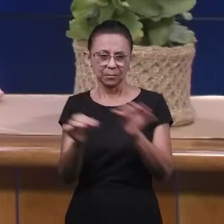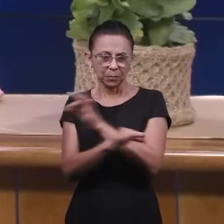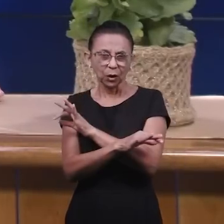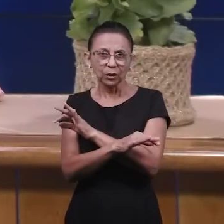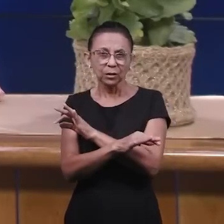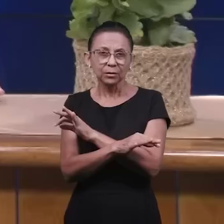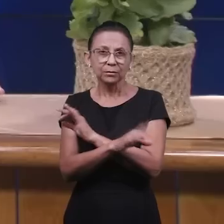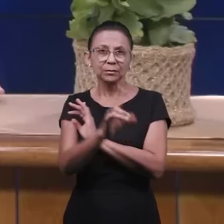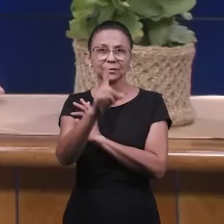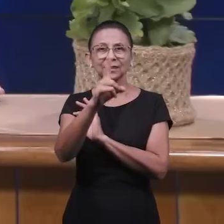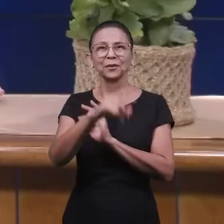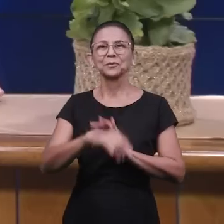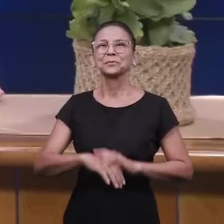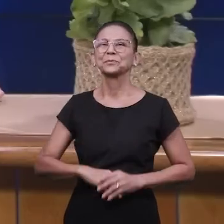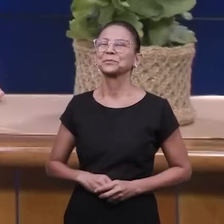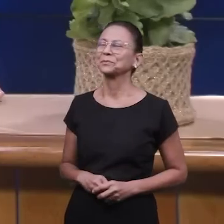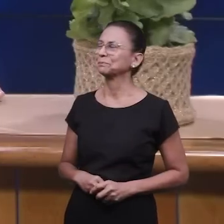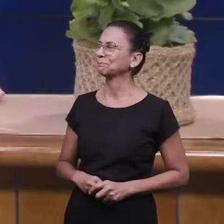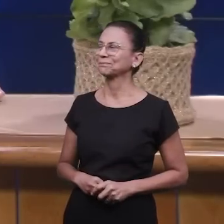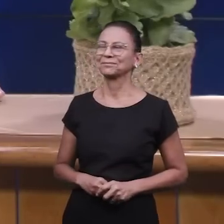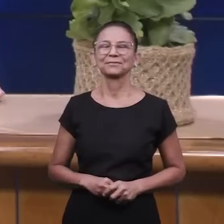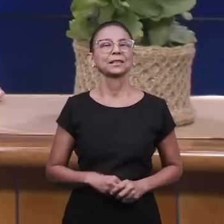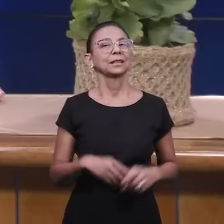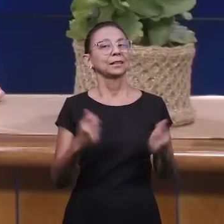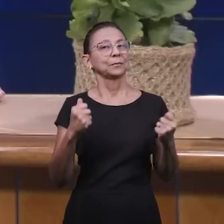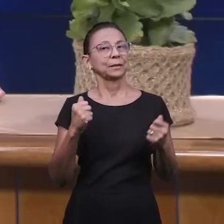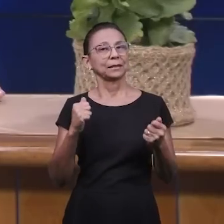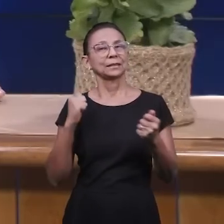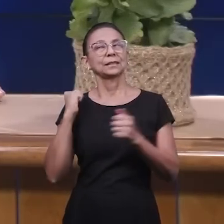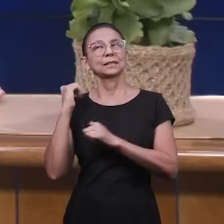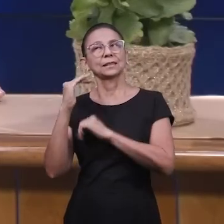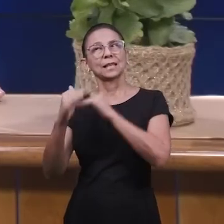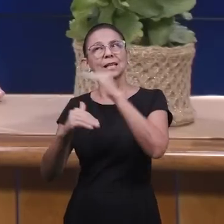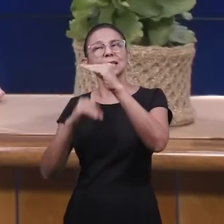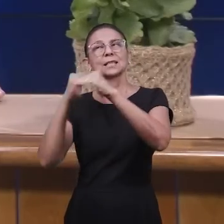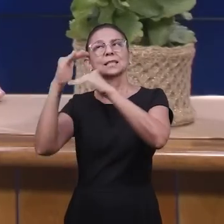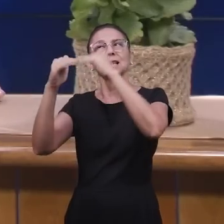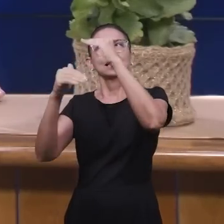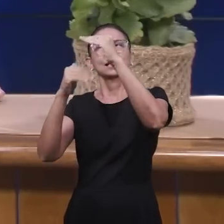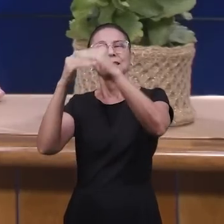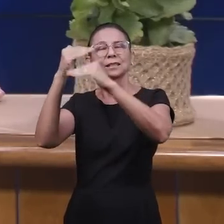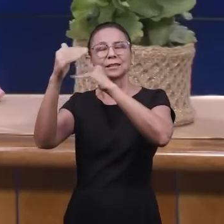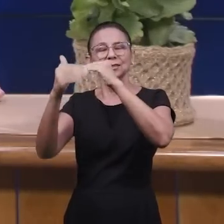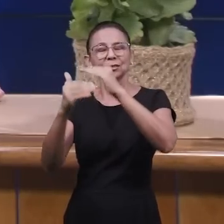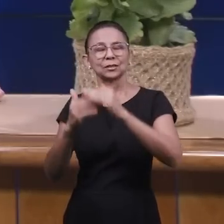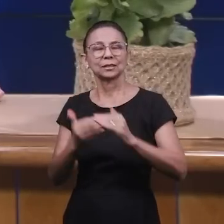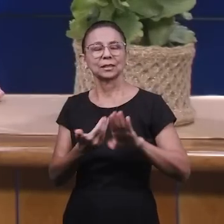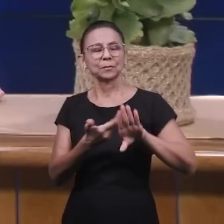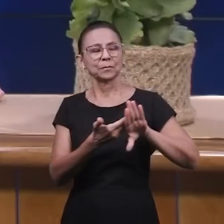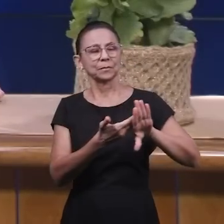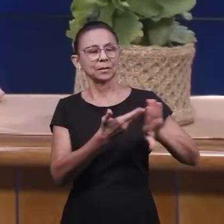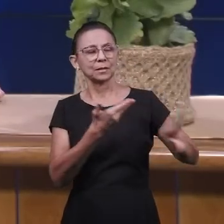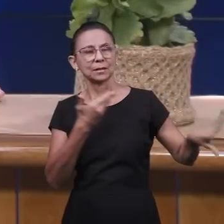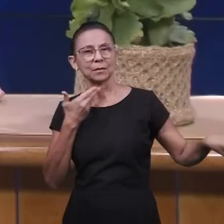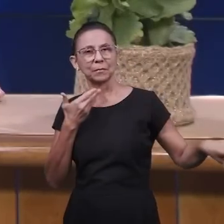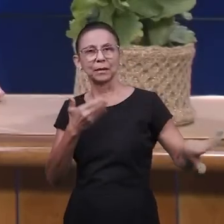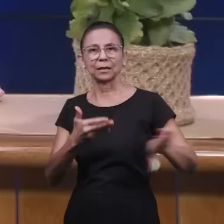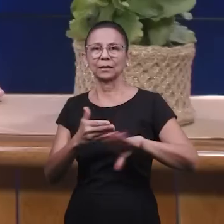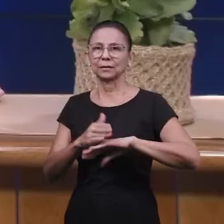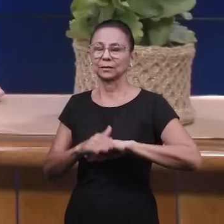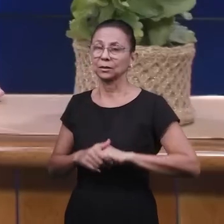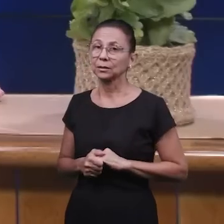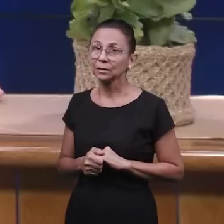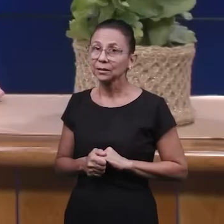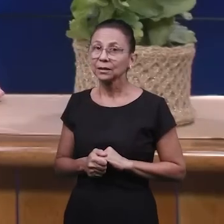paz vos seja multiplicada. Que o Senhor possa nos abençoar e vamos cantar um louvor, glorificando o